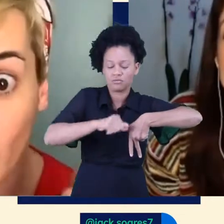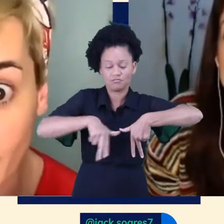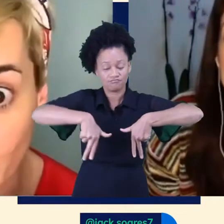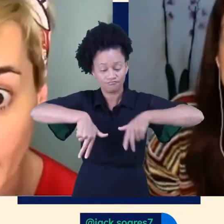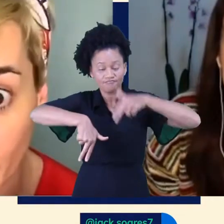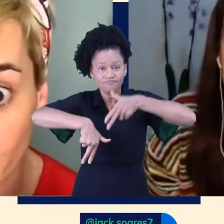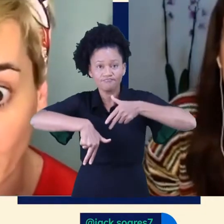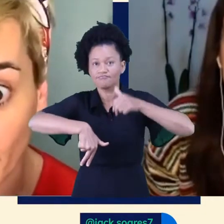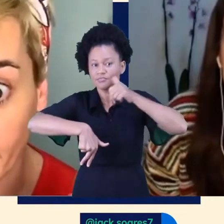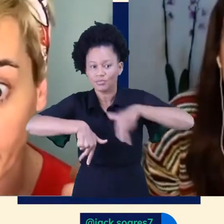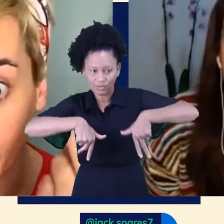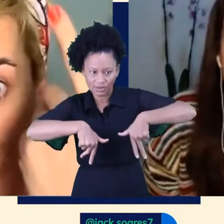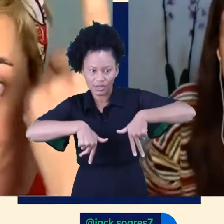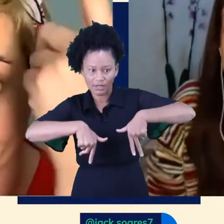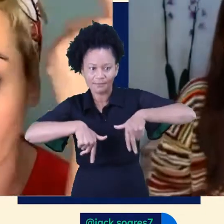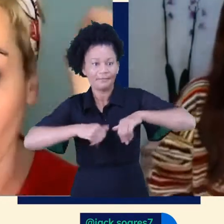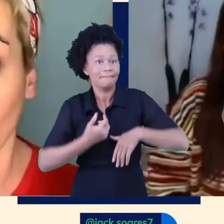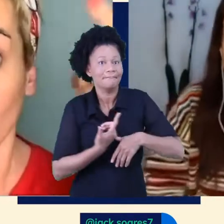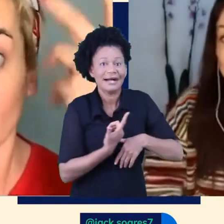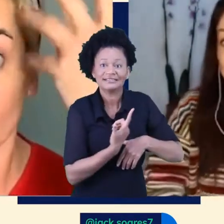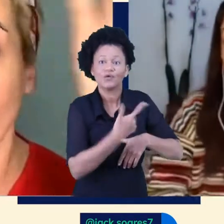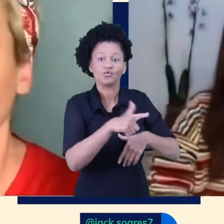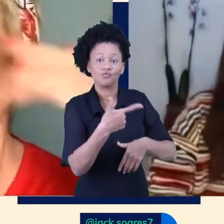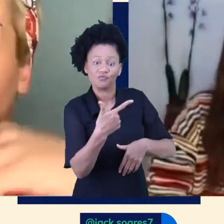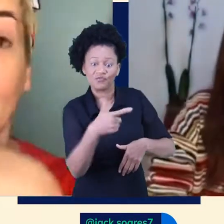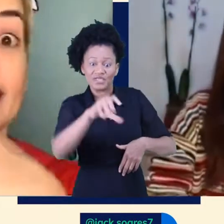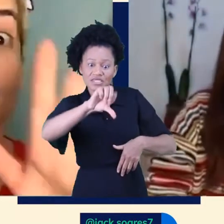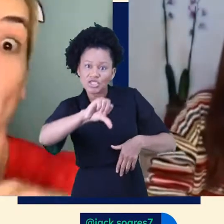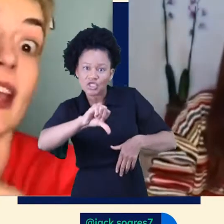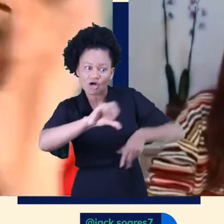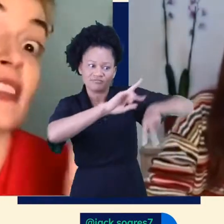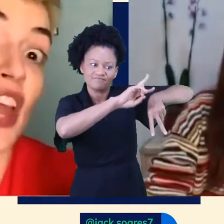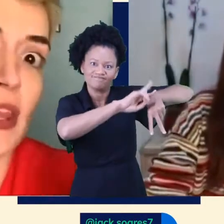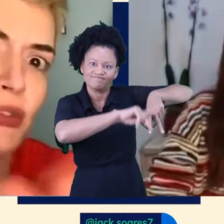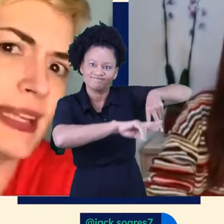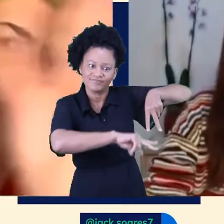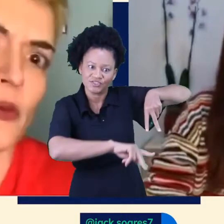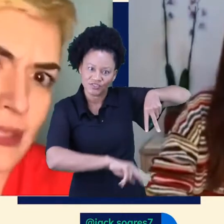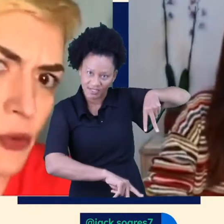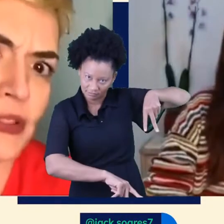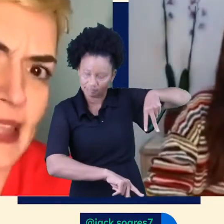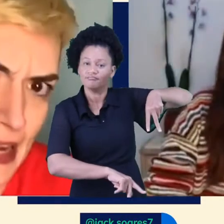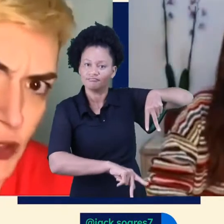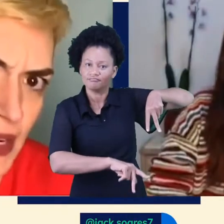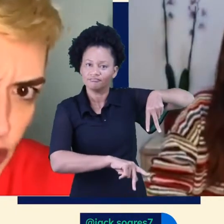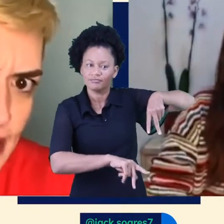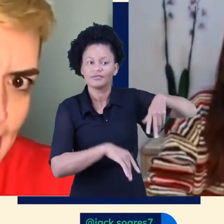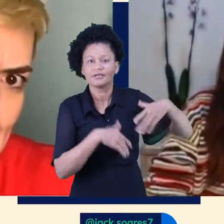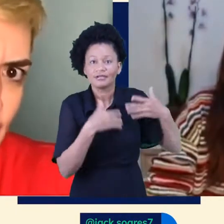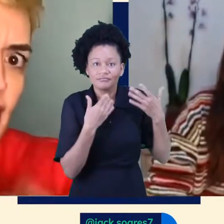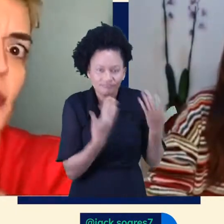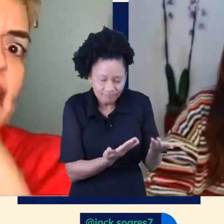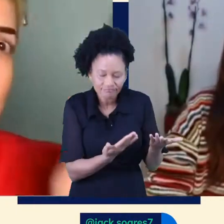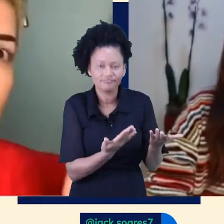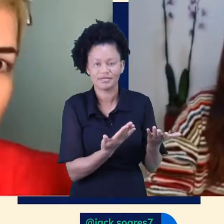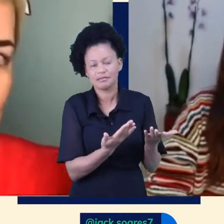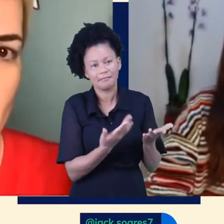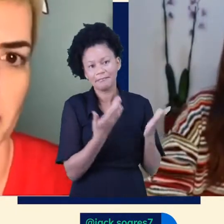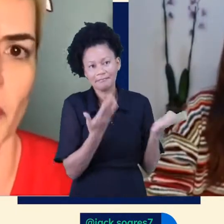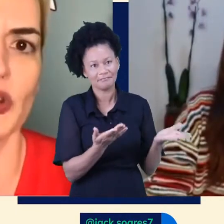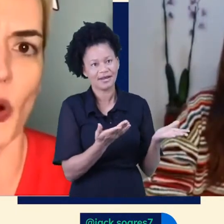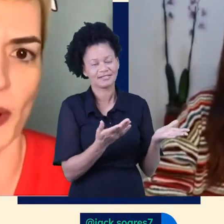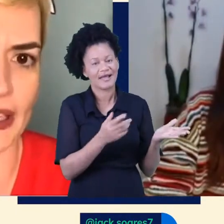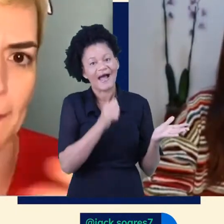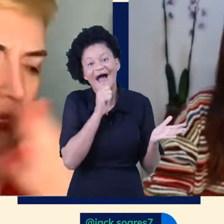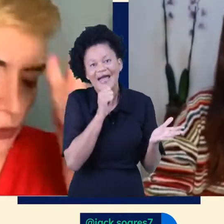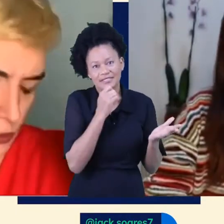outros 29 gêneros que daí, só que esses gêneros nem são considerados pela sociedade. Então eles nem